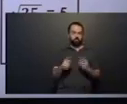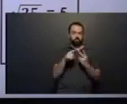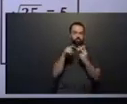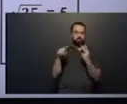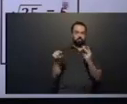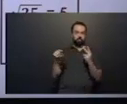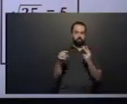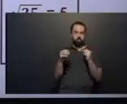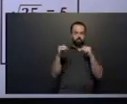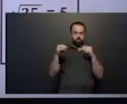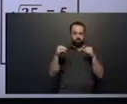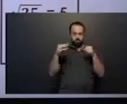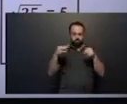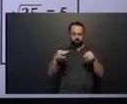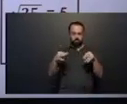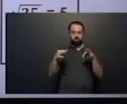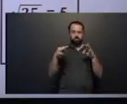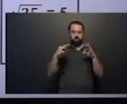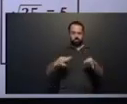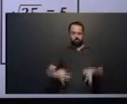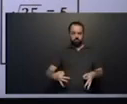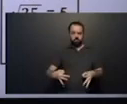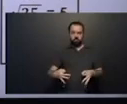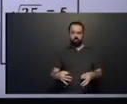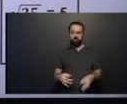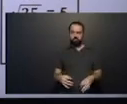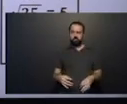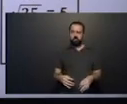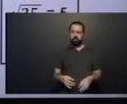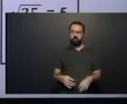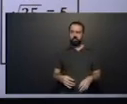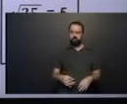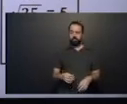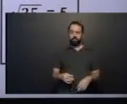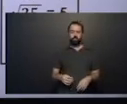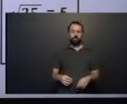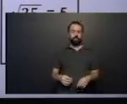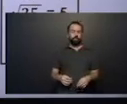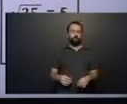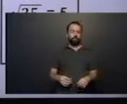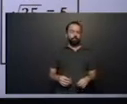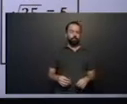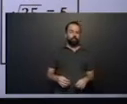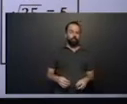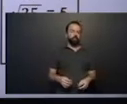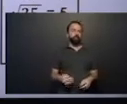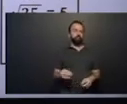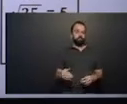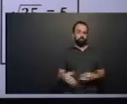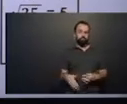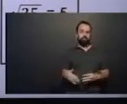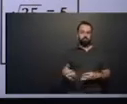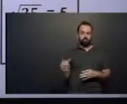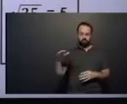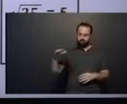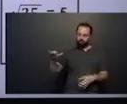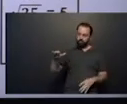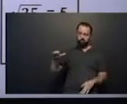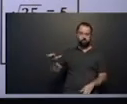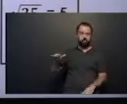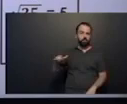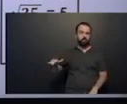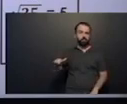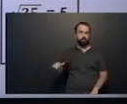as primeiras aqui. Nós teríamos aqui a próxima raiz quadrada de 81, que é 9, raiz quadrada de 100,